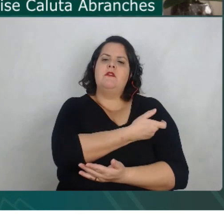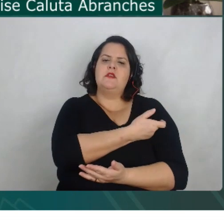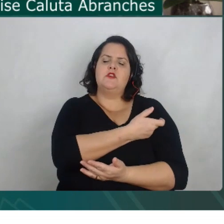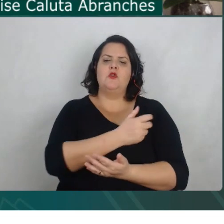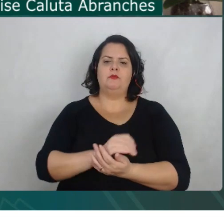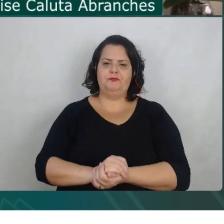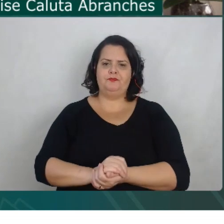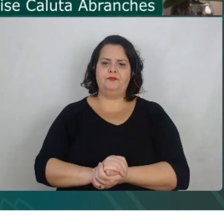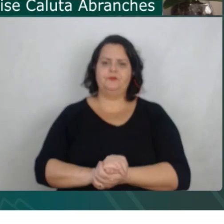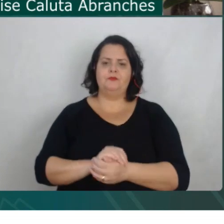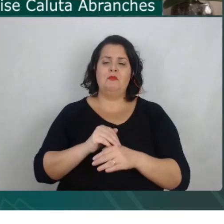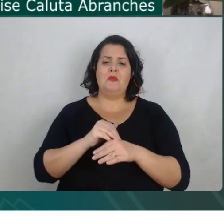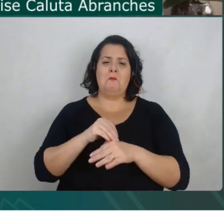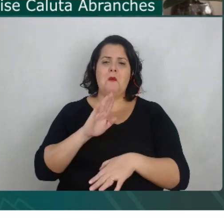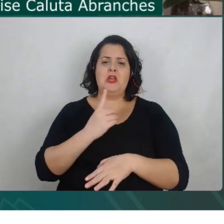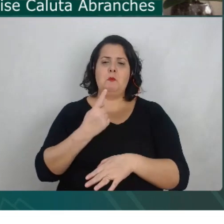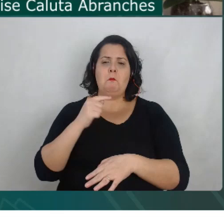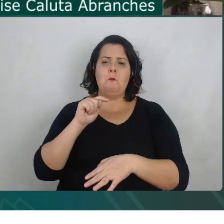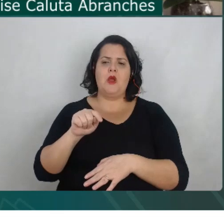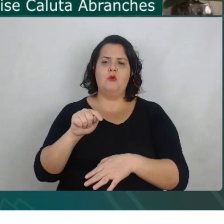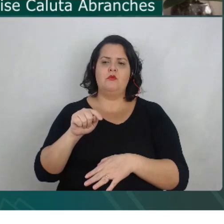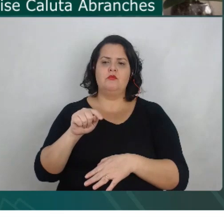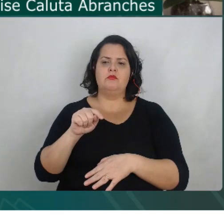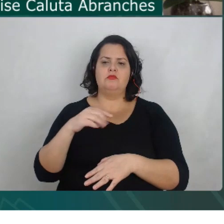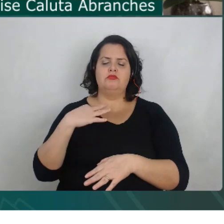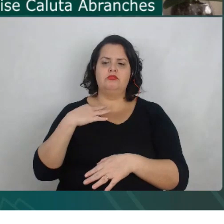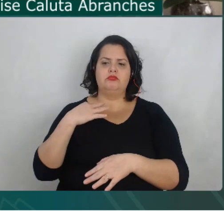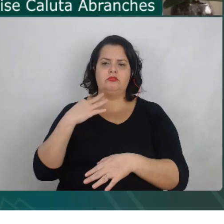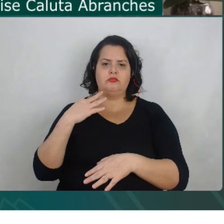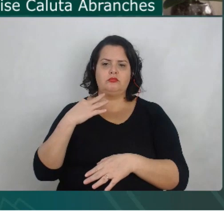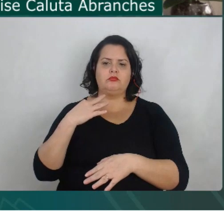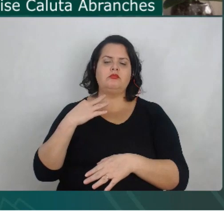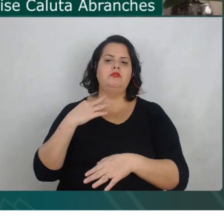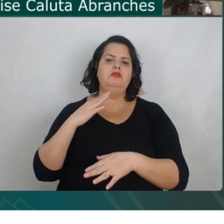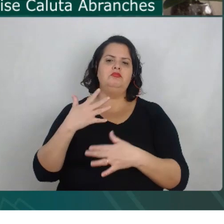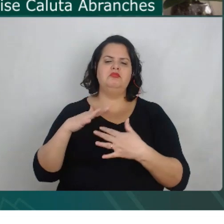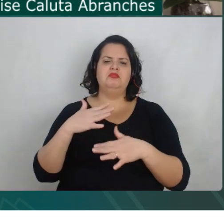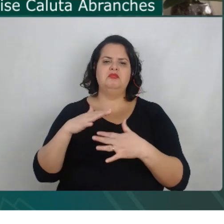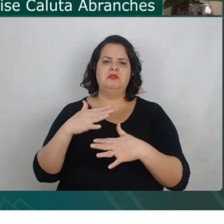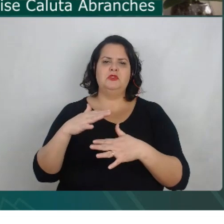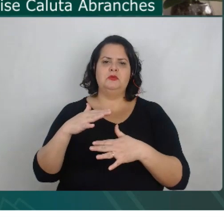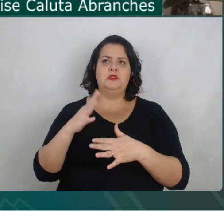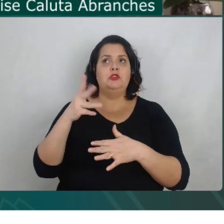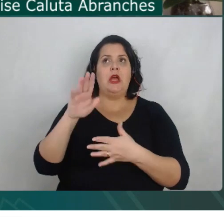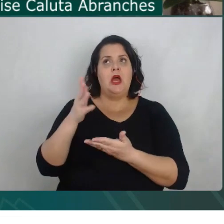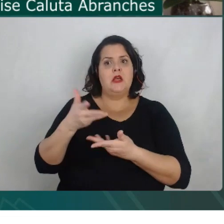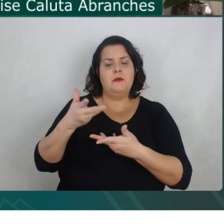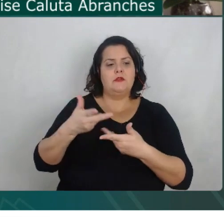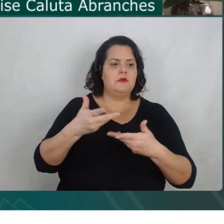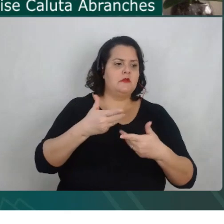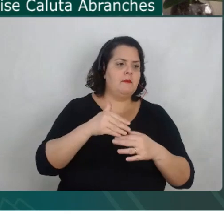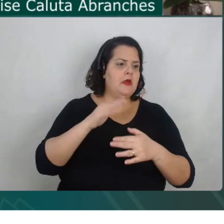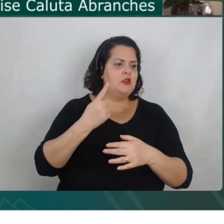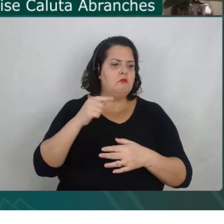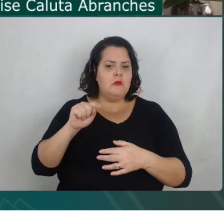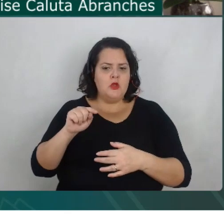mais de 1.000 candidatos, vacinamos perto de 700, 800, né? 700 e